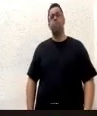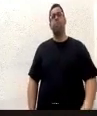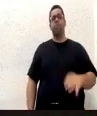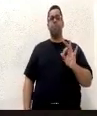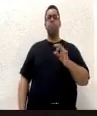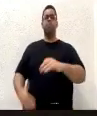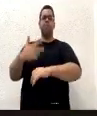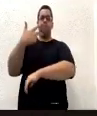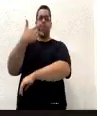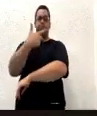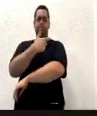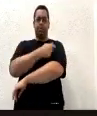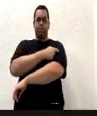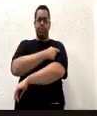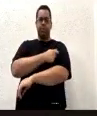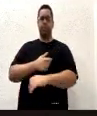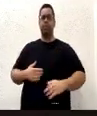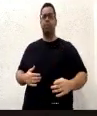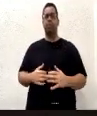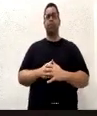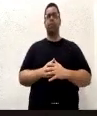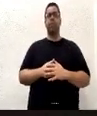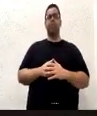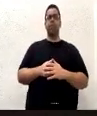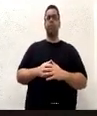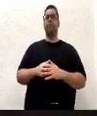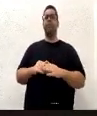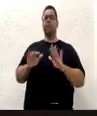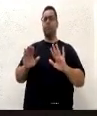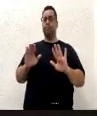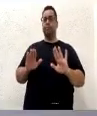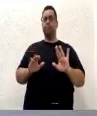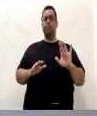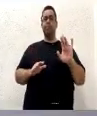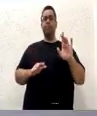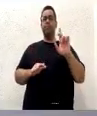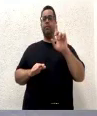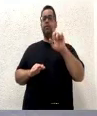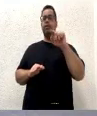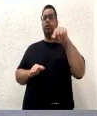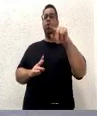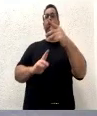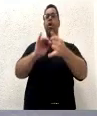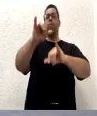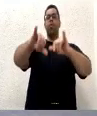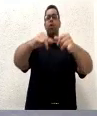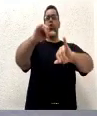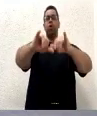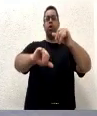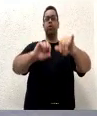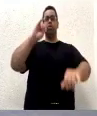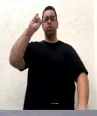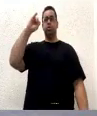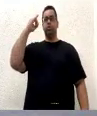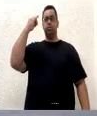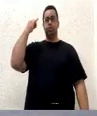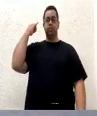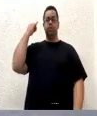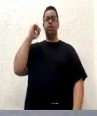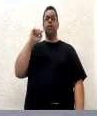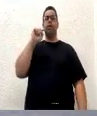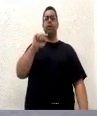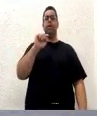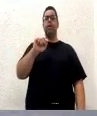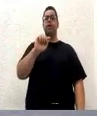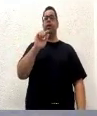sim, né? Infelizmente, o laboratório japonês que está fazendo, né, a Kidenga, eles não têm